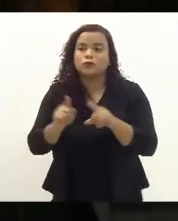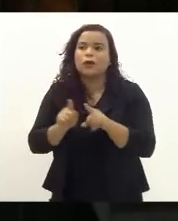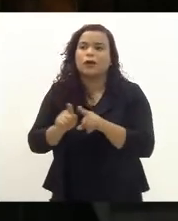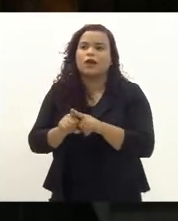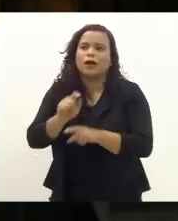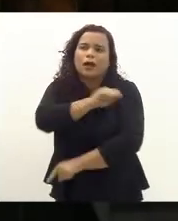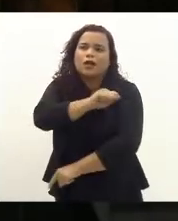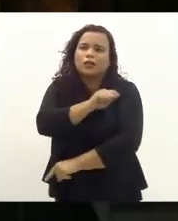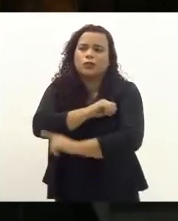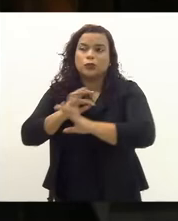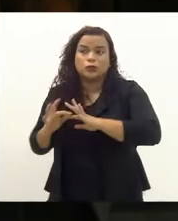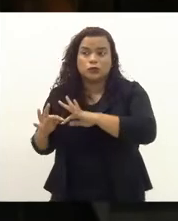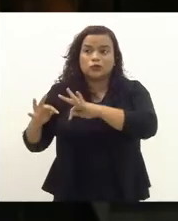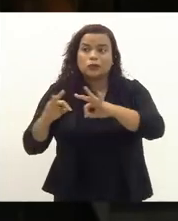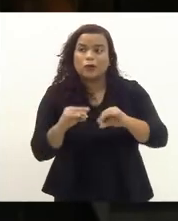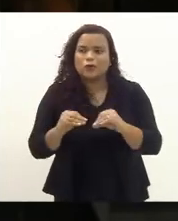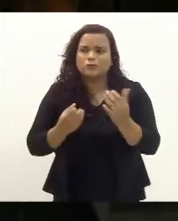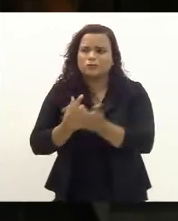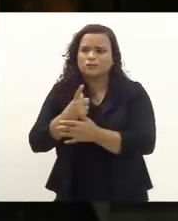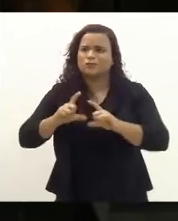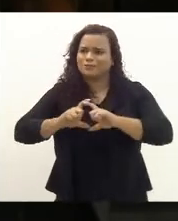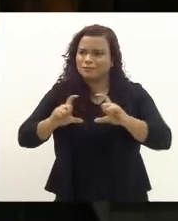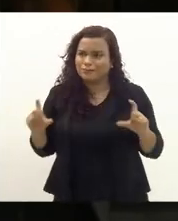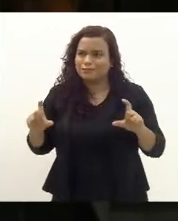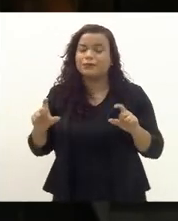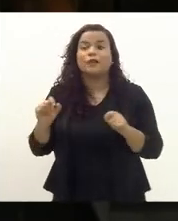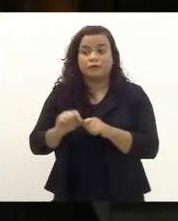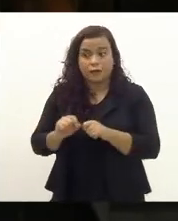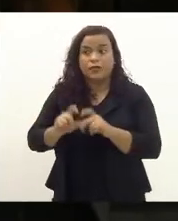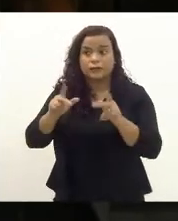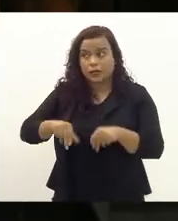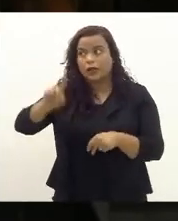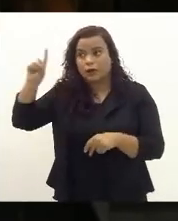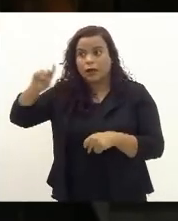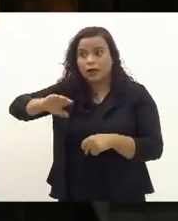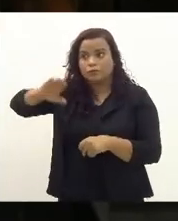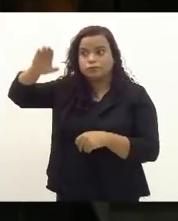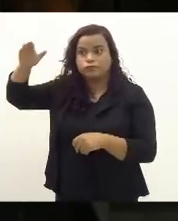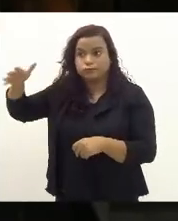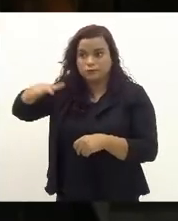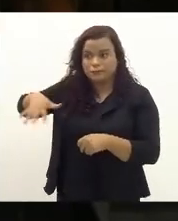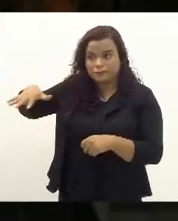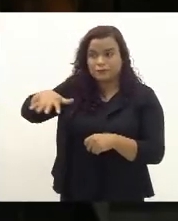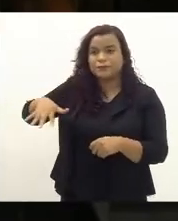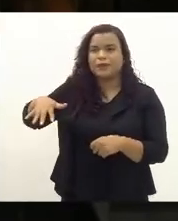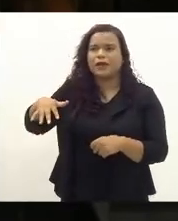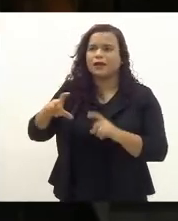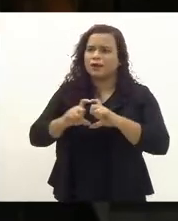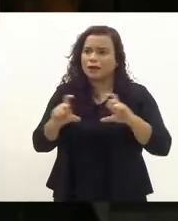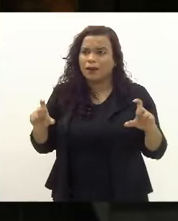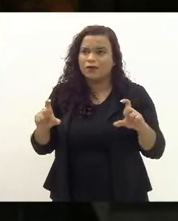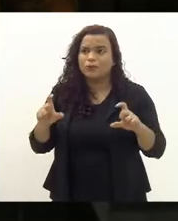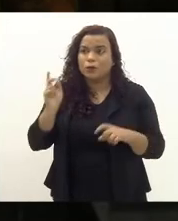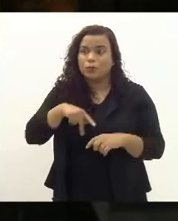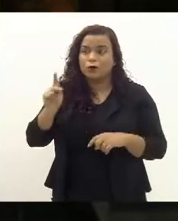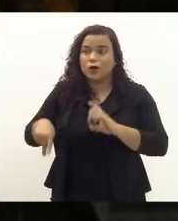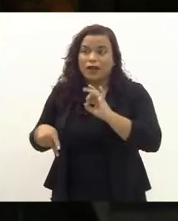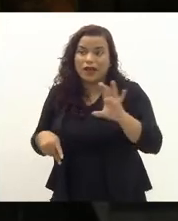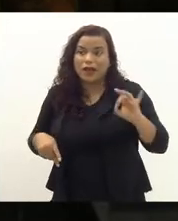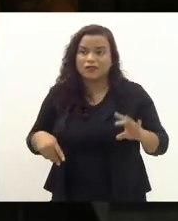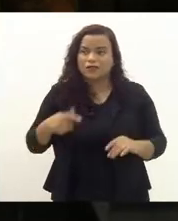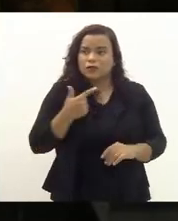os estudantes assim foi feito na região serrana o ingresso para cada professor r$ 220